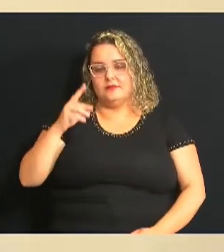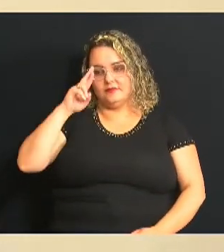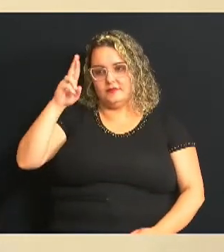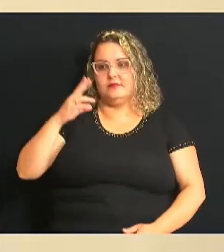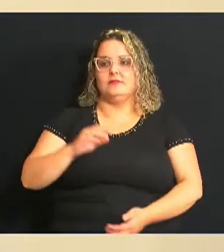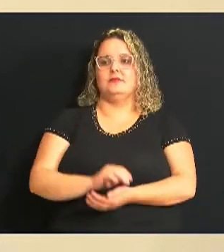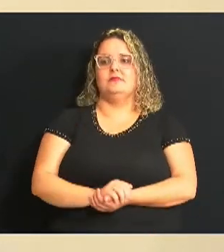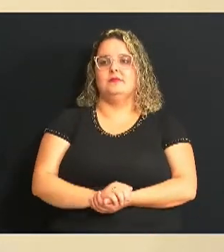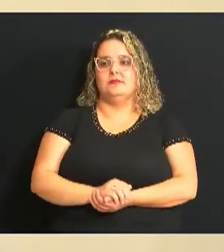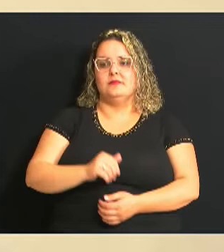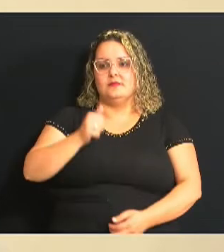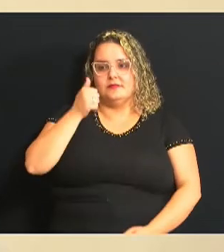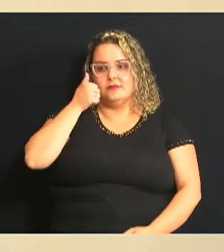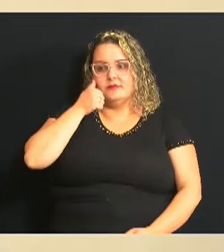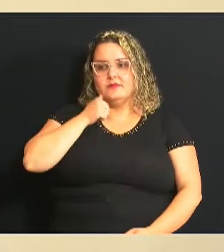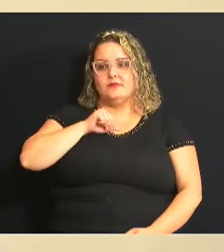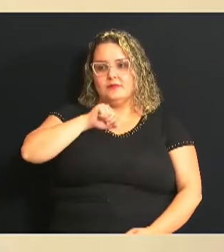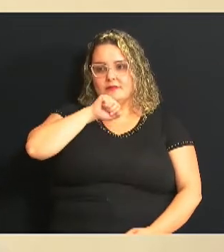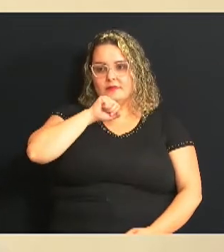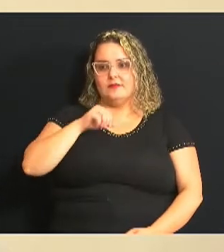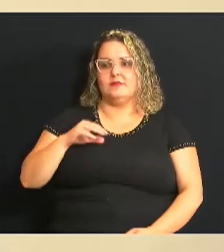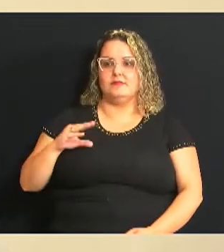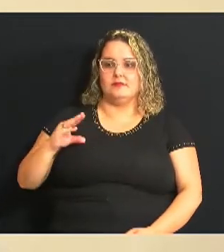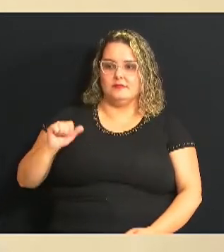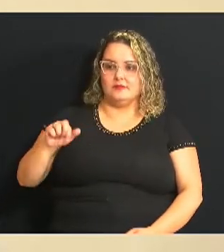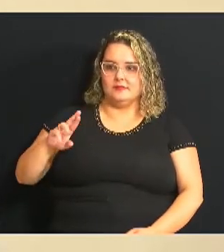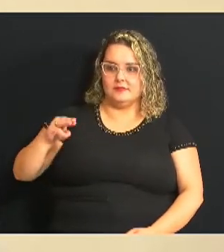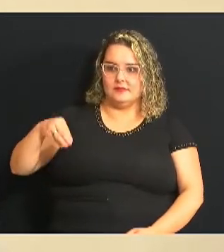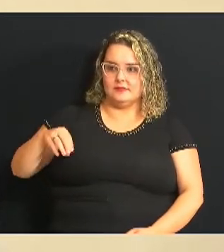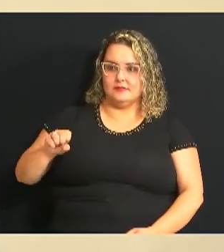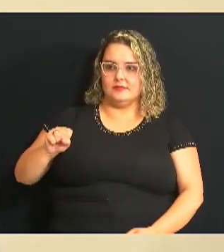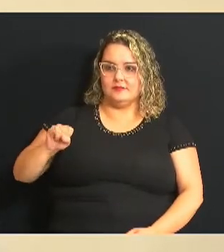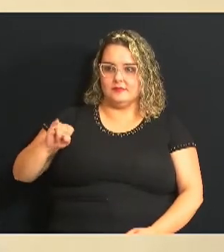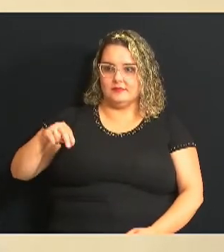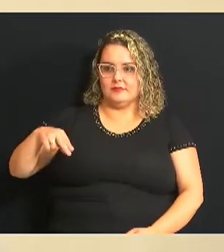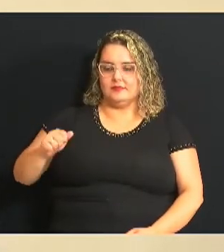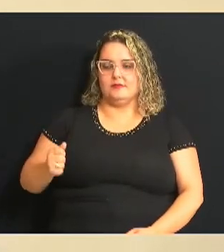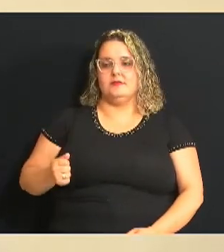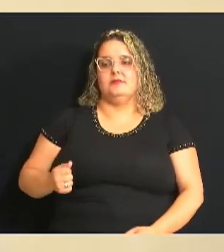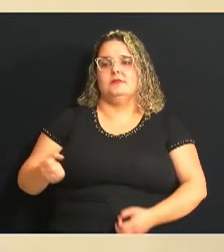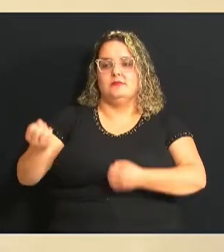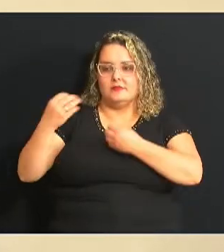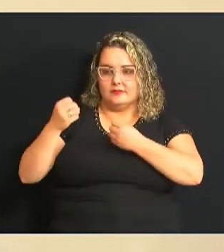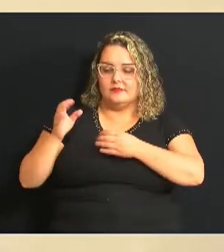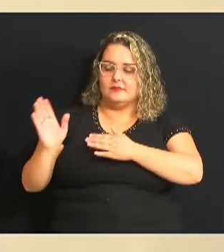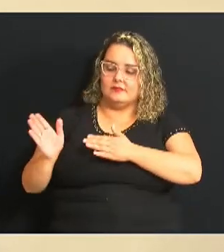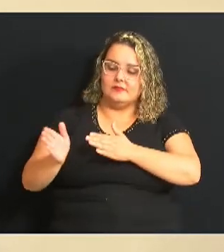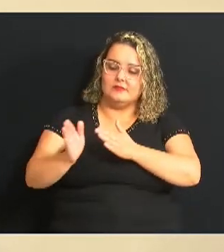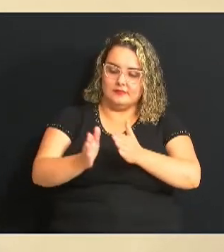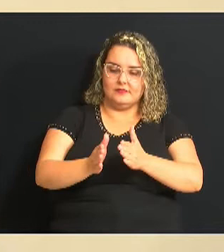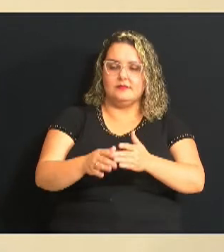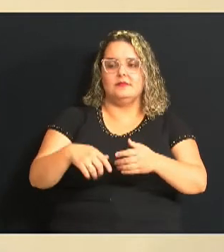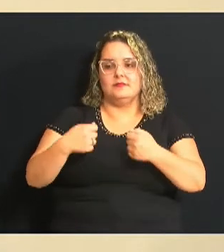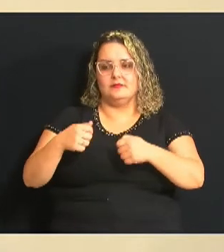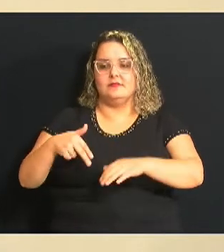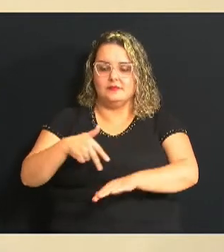Carmosina, que por intermédio dele eu sou o que sou hoje, porque me ensinou no caminho em que deve andar. E o Senhor tem me